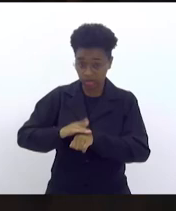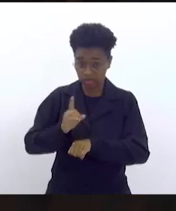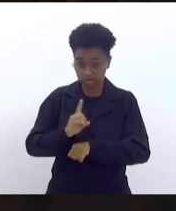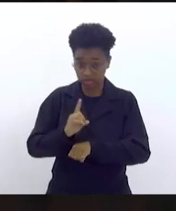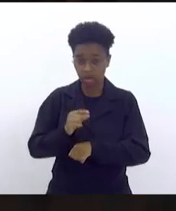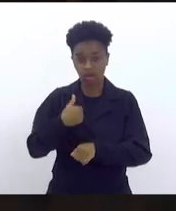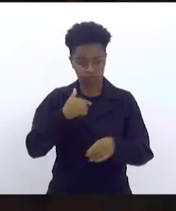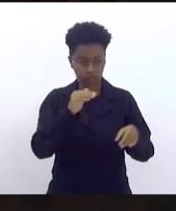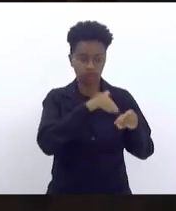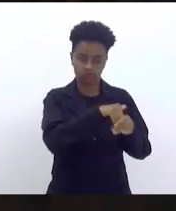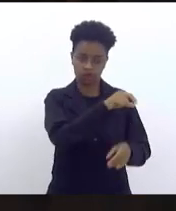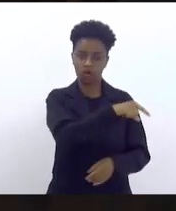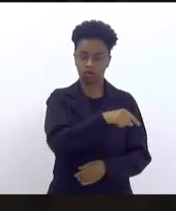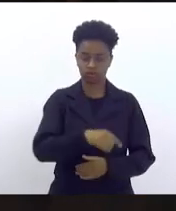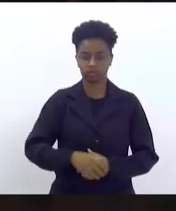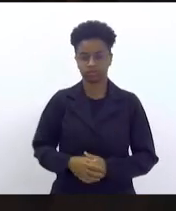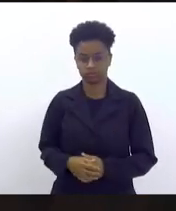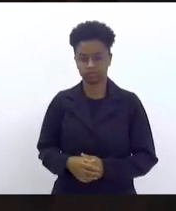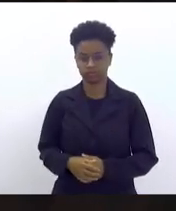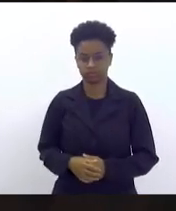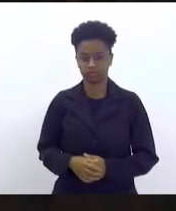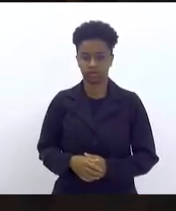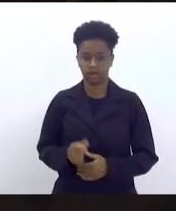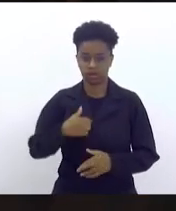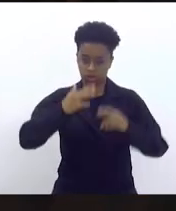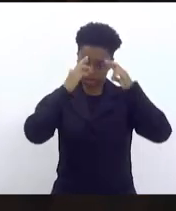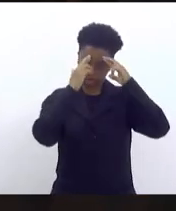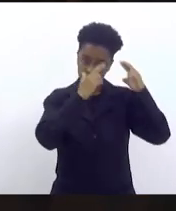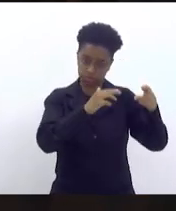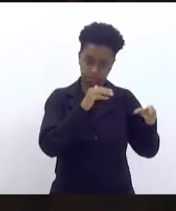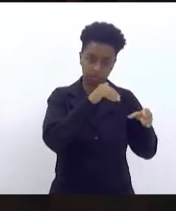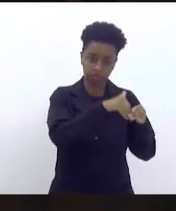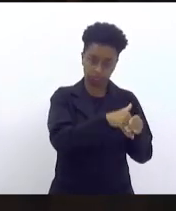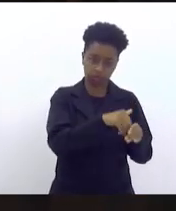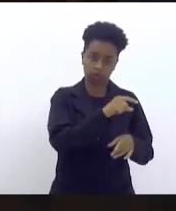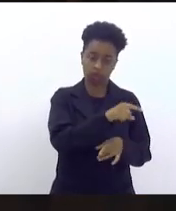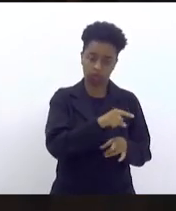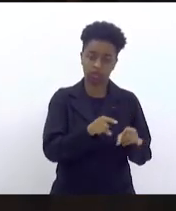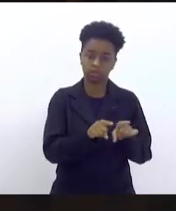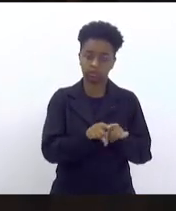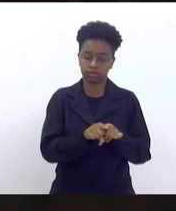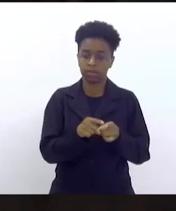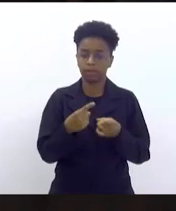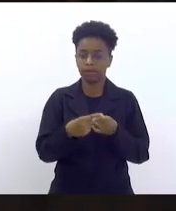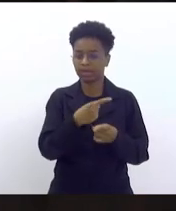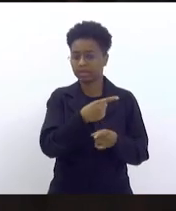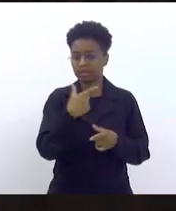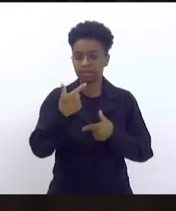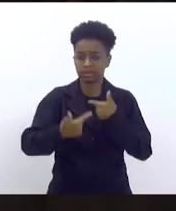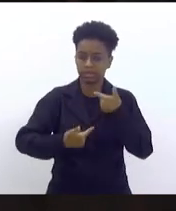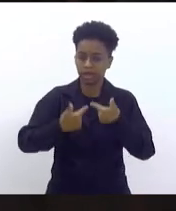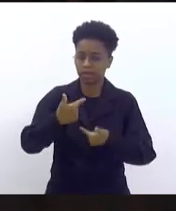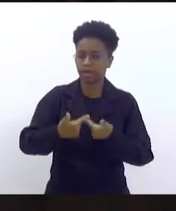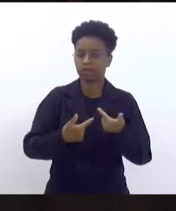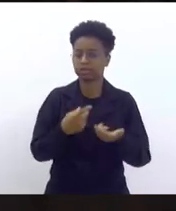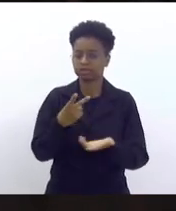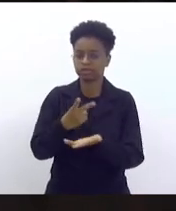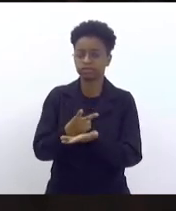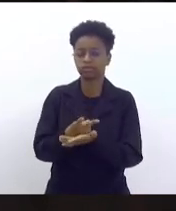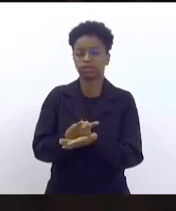Deputado librelon teria o respeito e o meu voto porque é um deputado que trabalha Cido competente